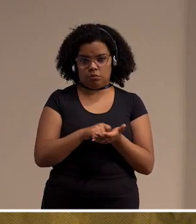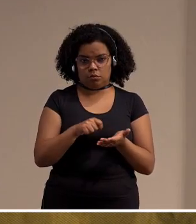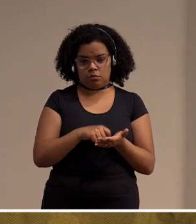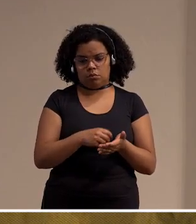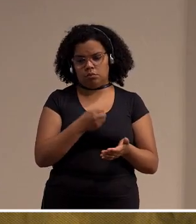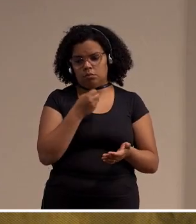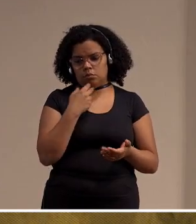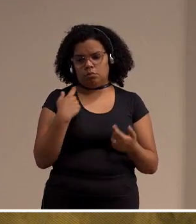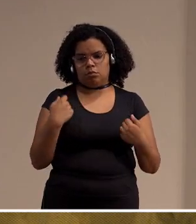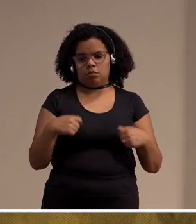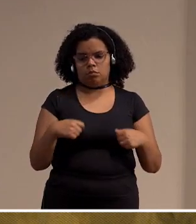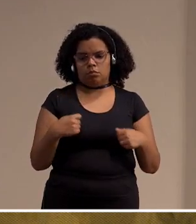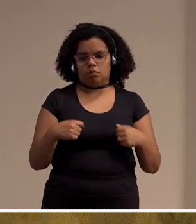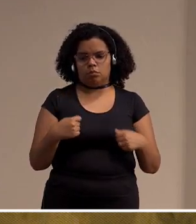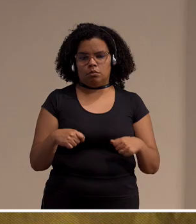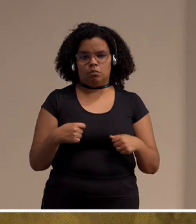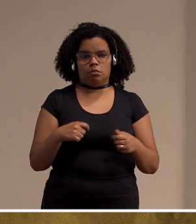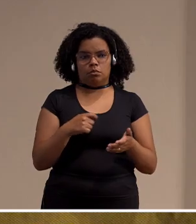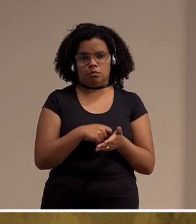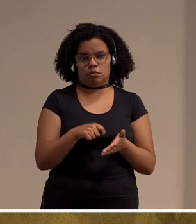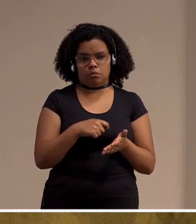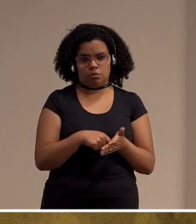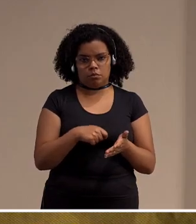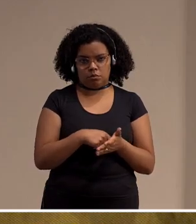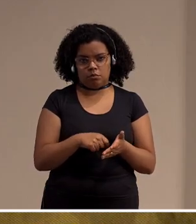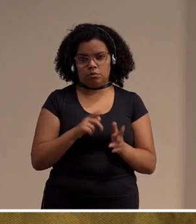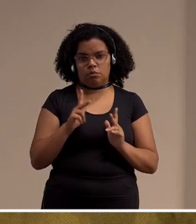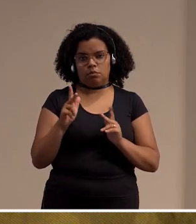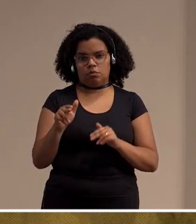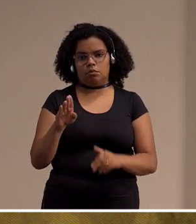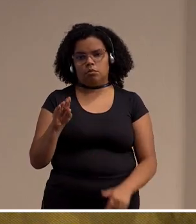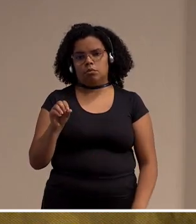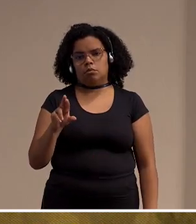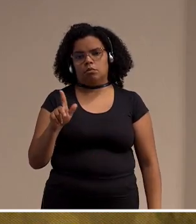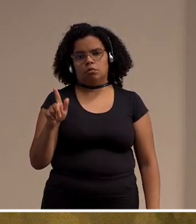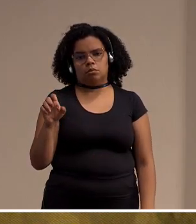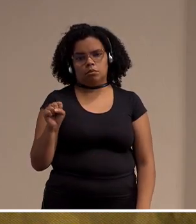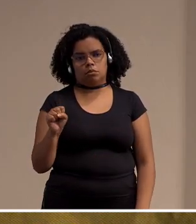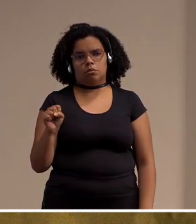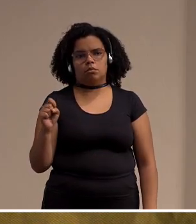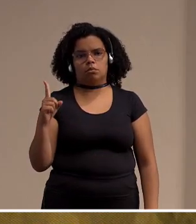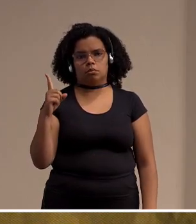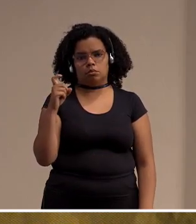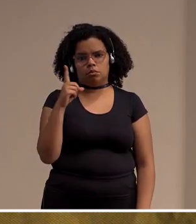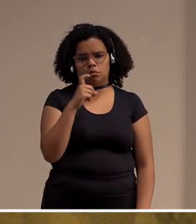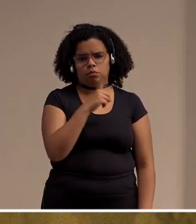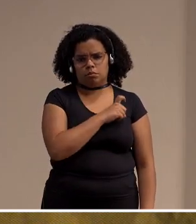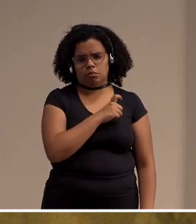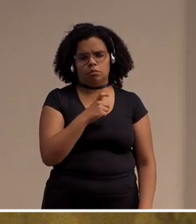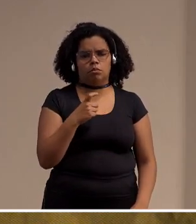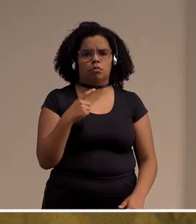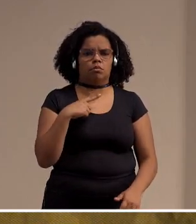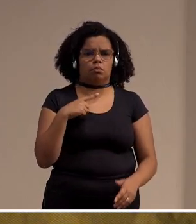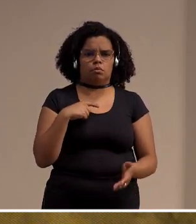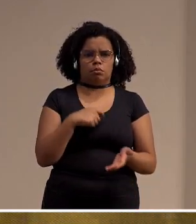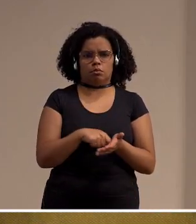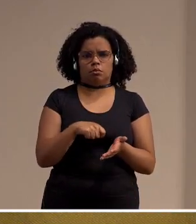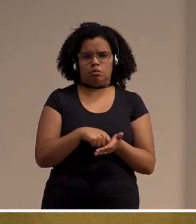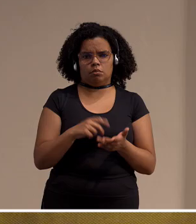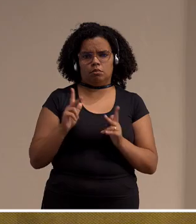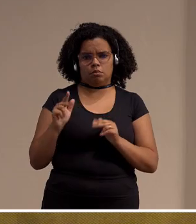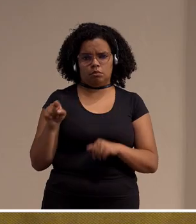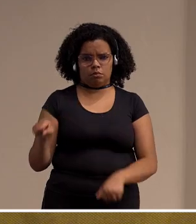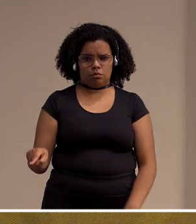produção criativa, mas também tem que escrever o contexto de leitura dessa obra, como são a obra